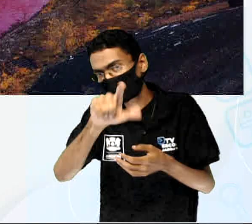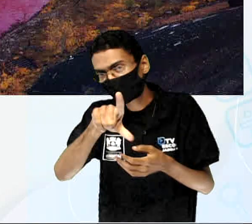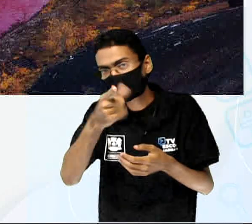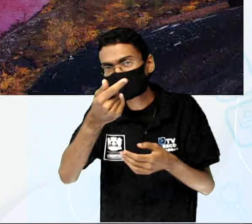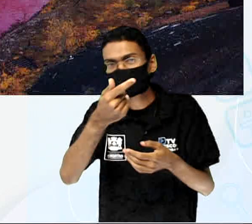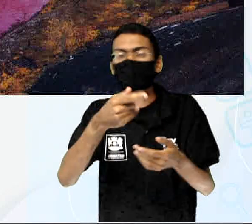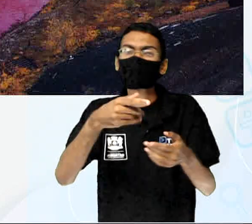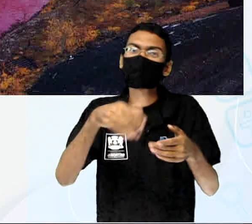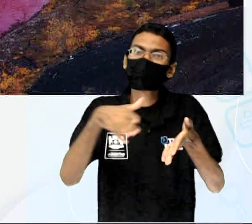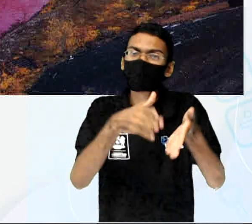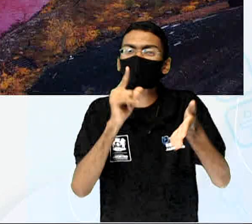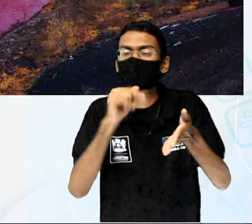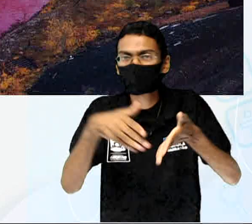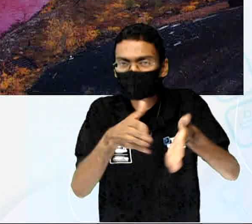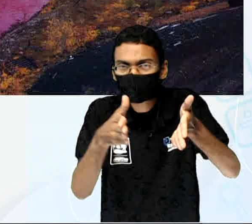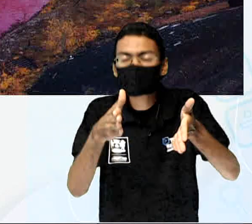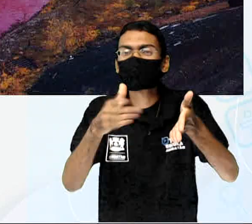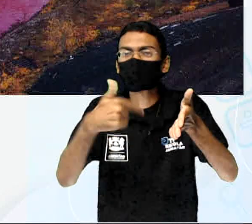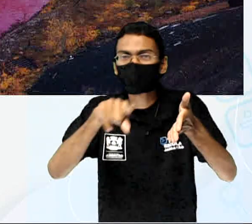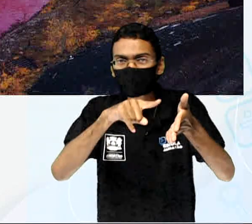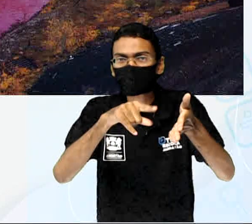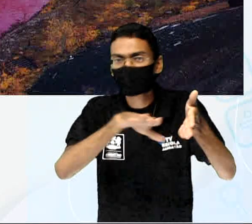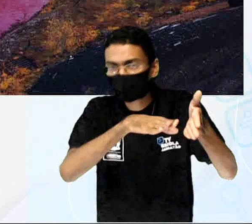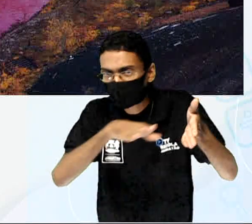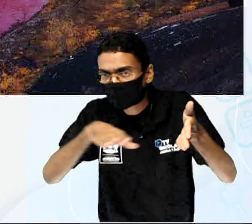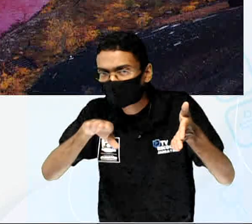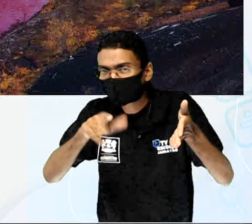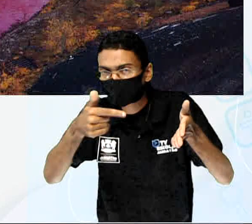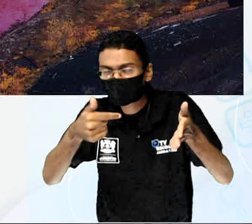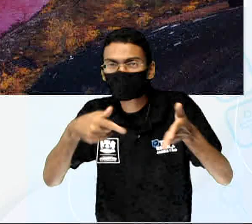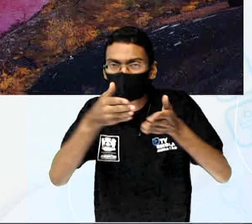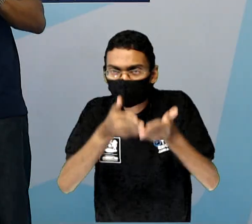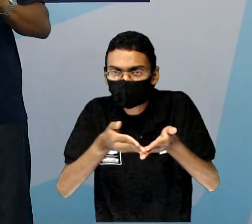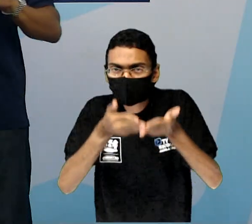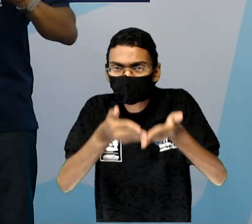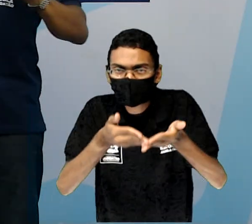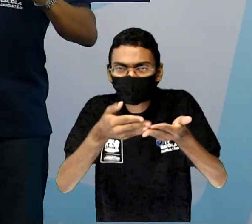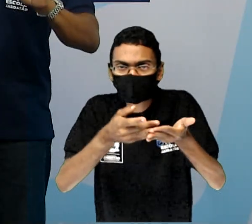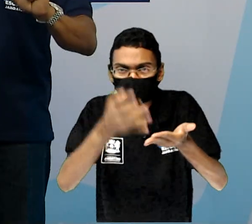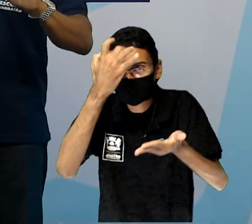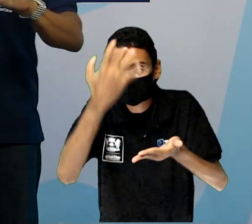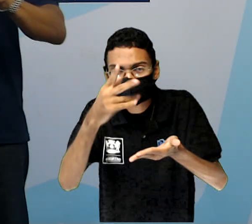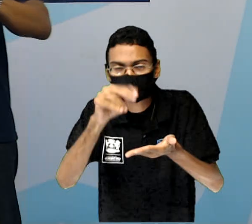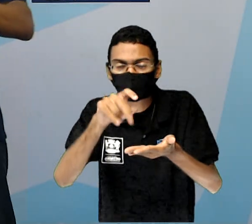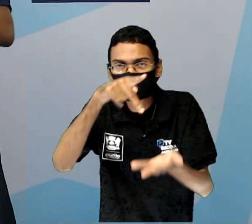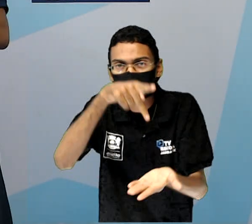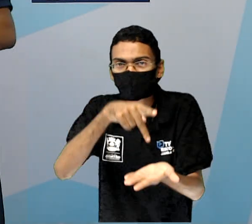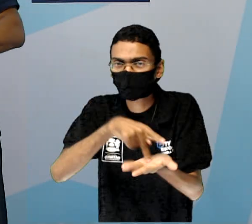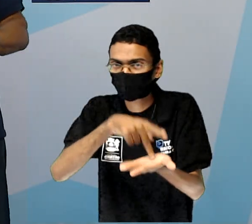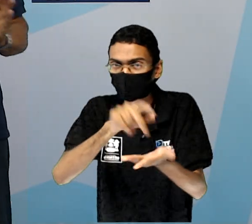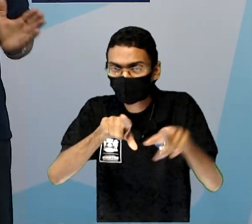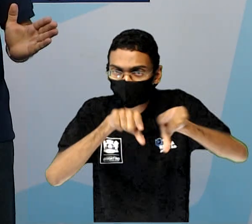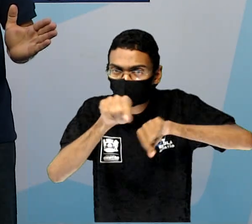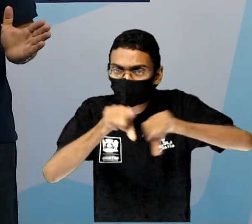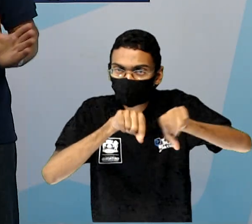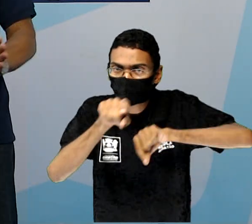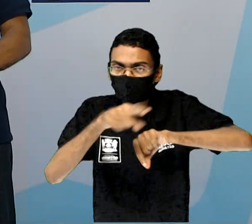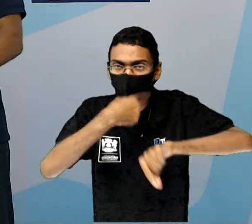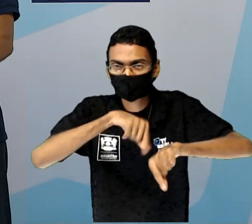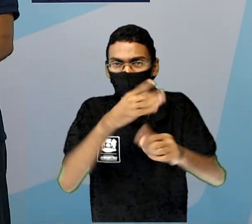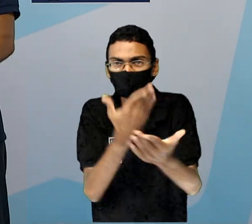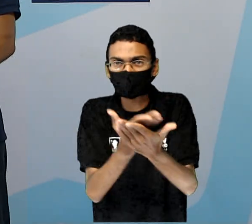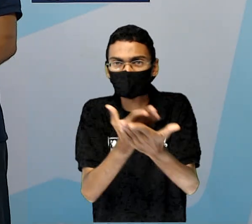da formação da CEI. Então, a gente tem rios Obi, Yenisei, a Lena,